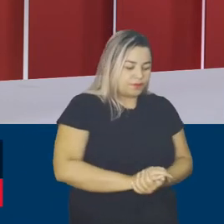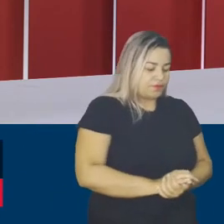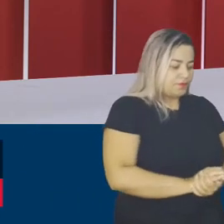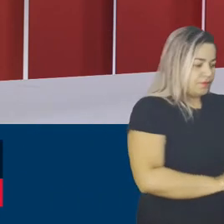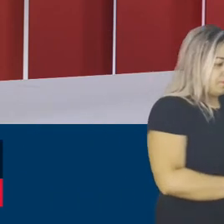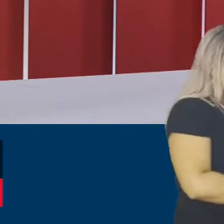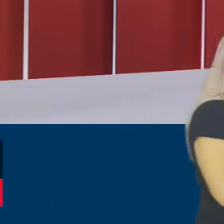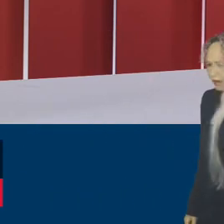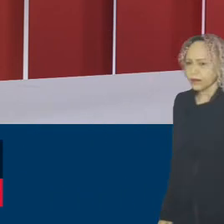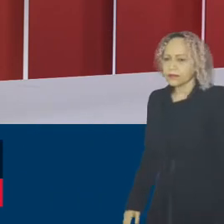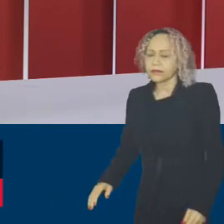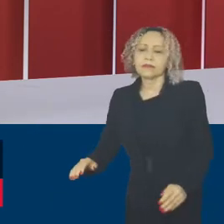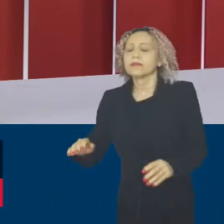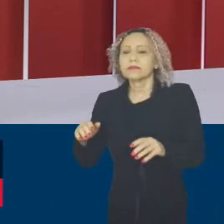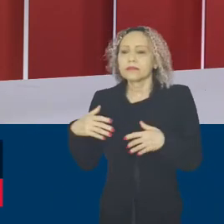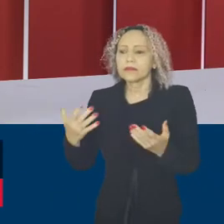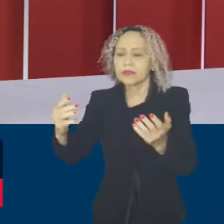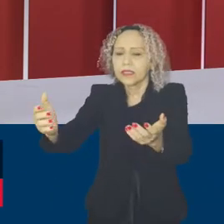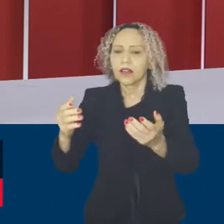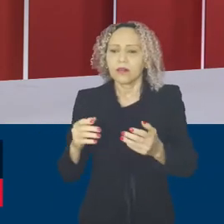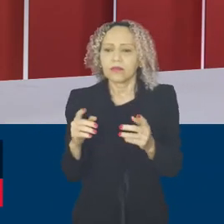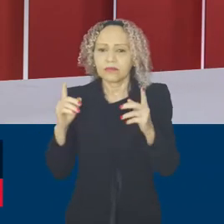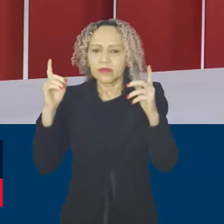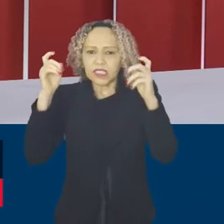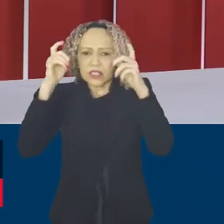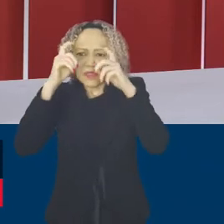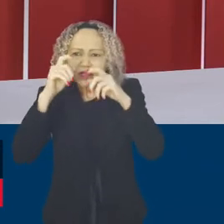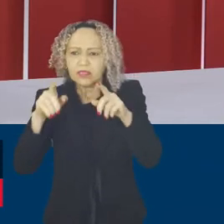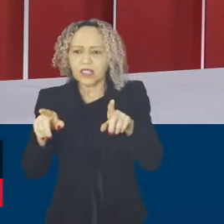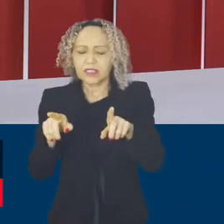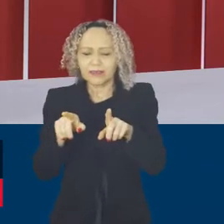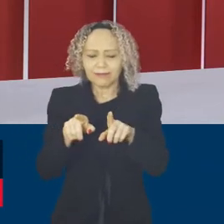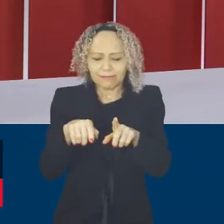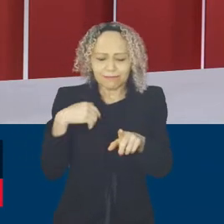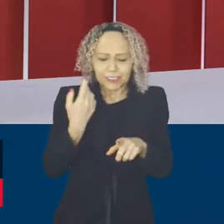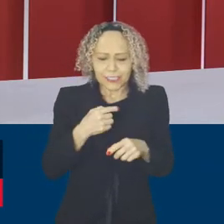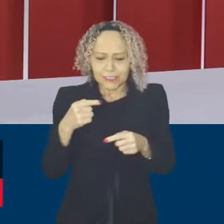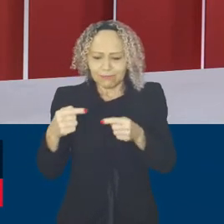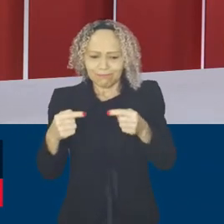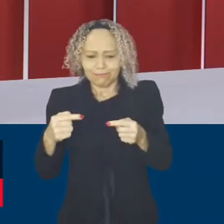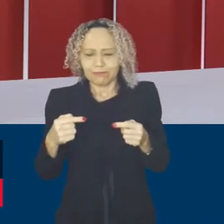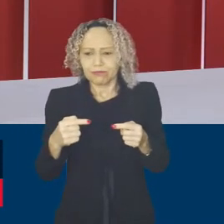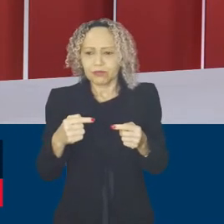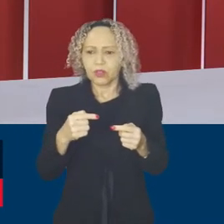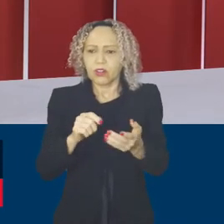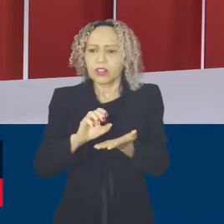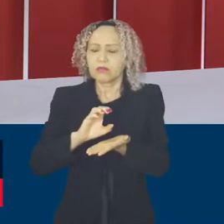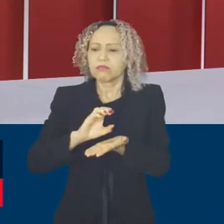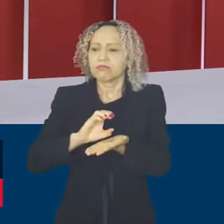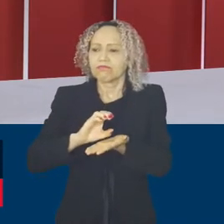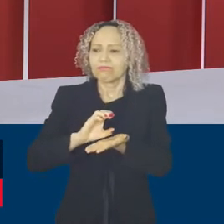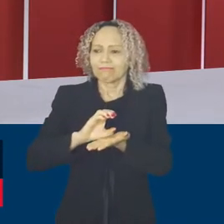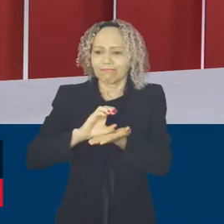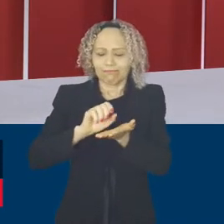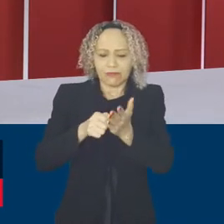exportação facilitada, e a dificuldade quando a gente passa para esse debate, né, sobre investimento em outros